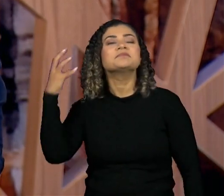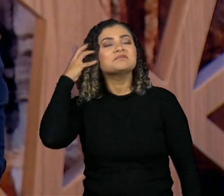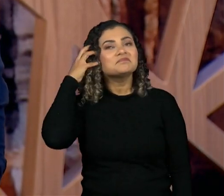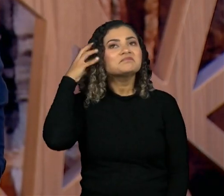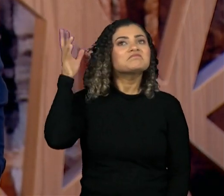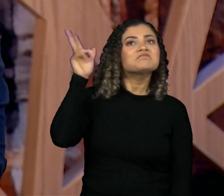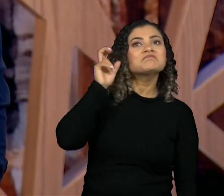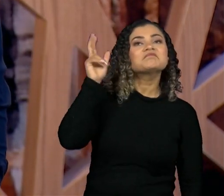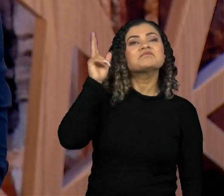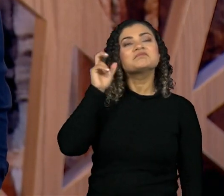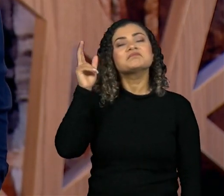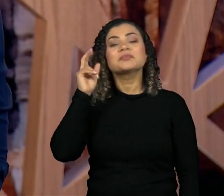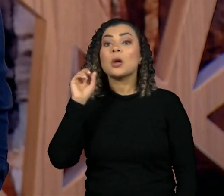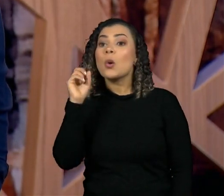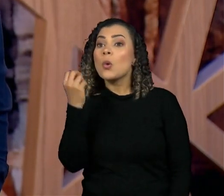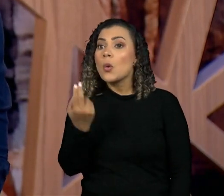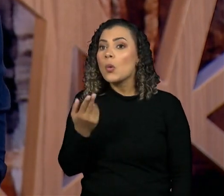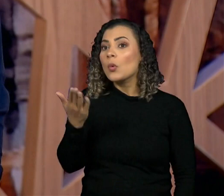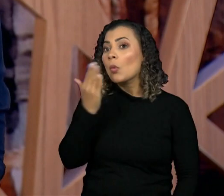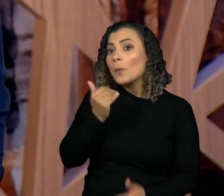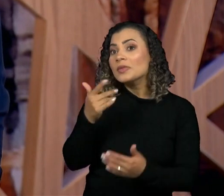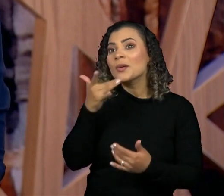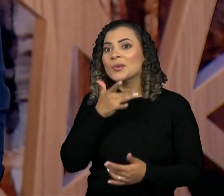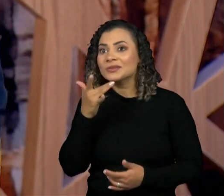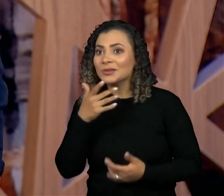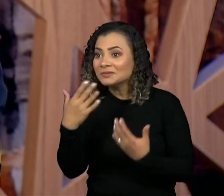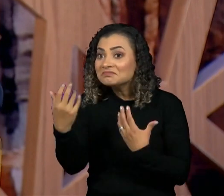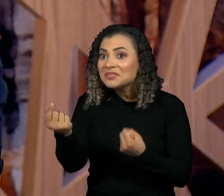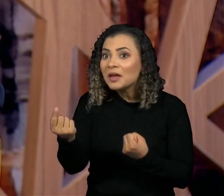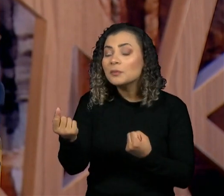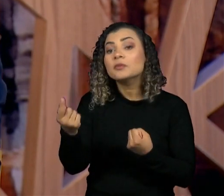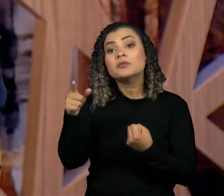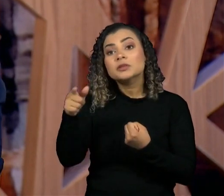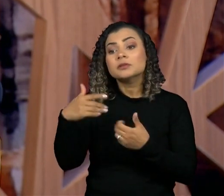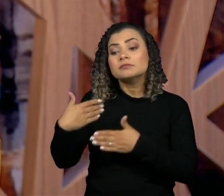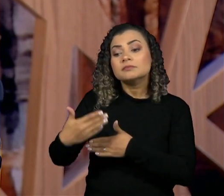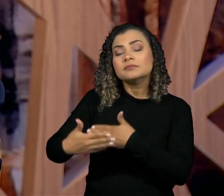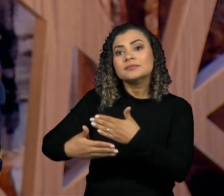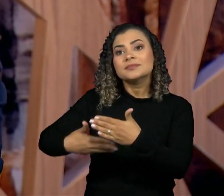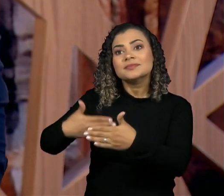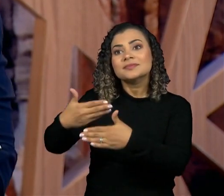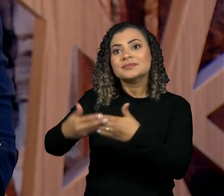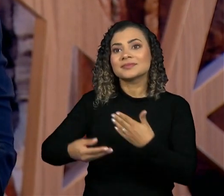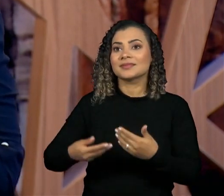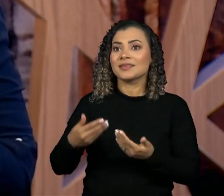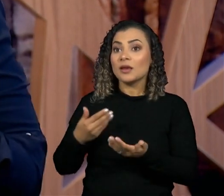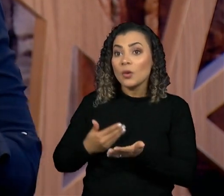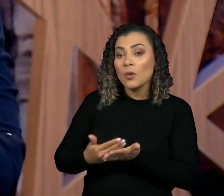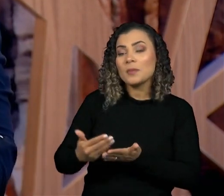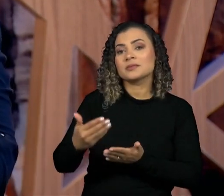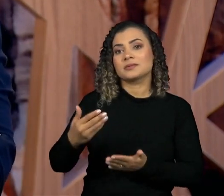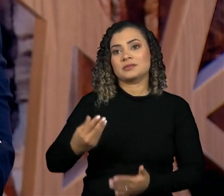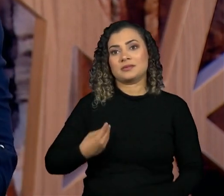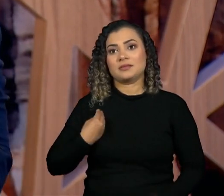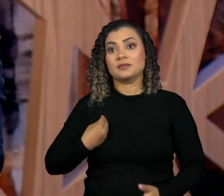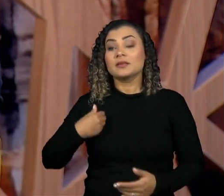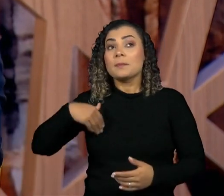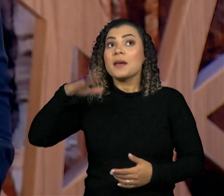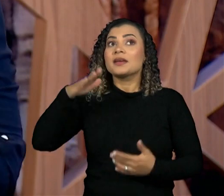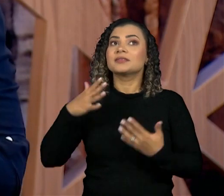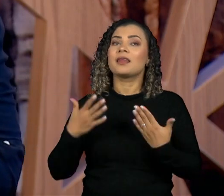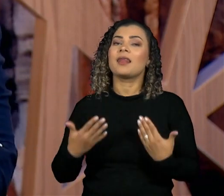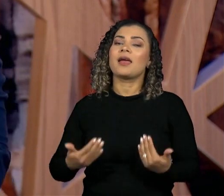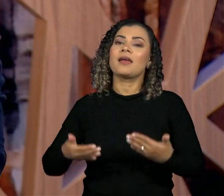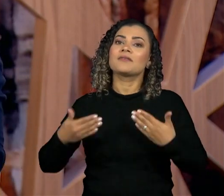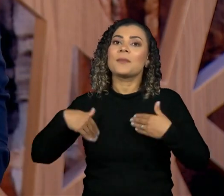você queira comer logo cedo. Então, vai fazendo as coisas do dia para começar o seu dia já dentro de uma condição mais